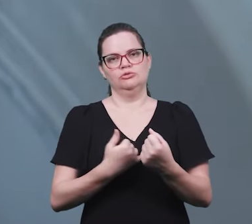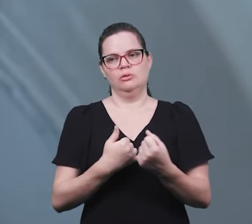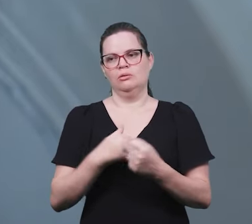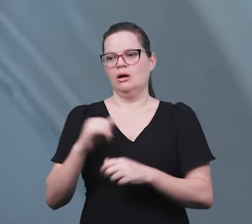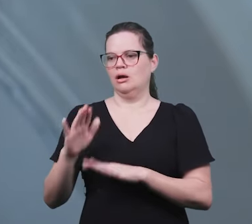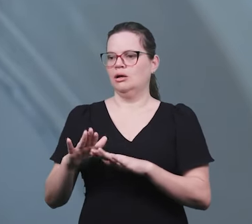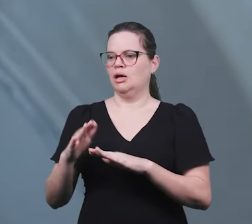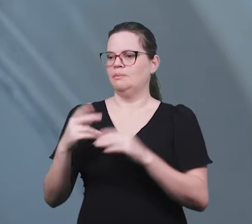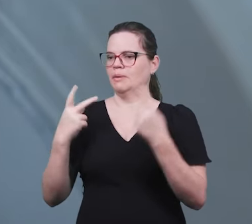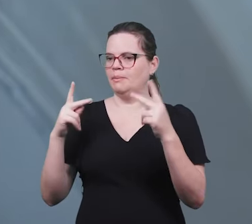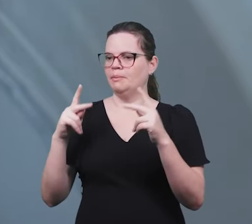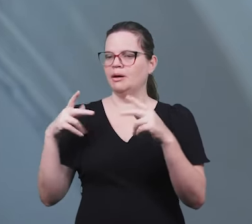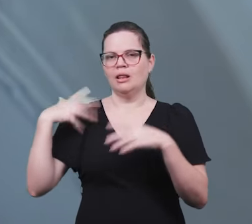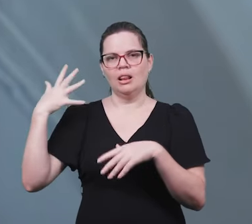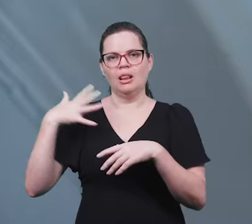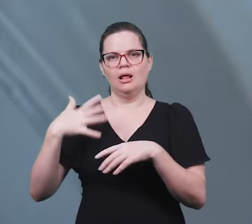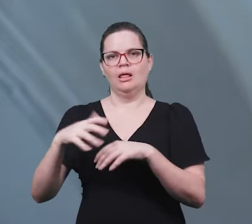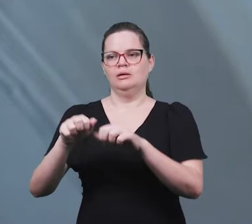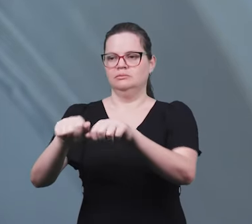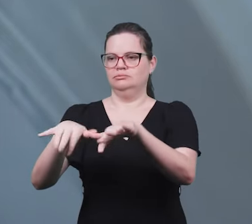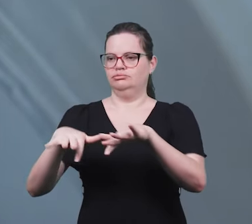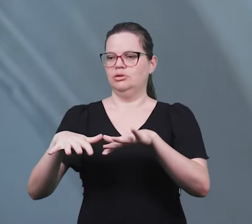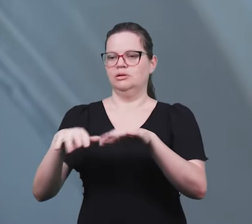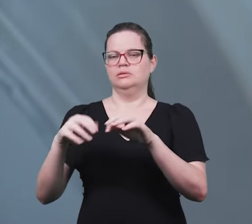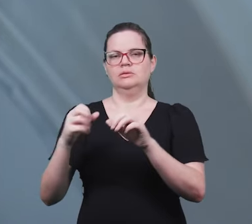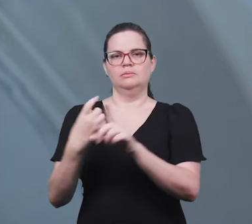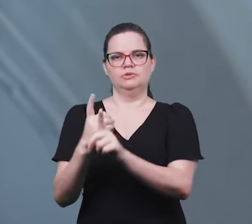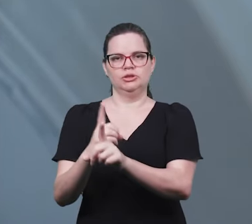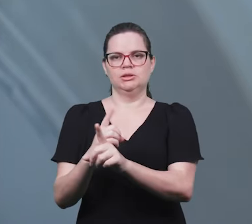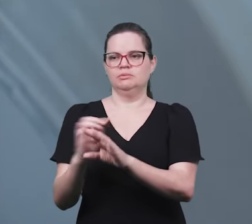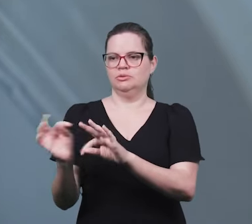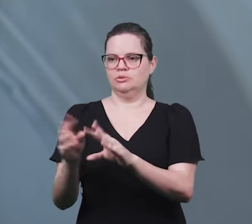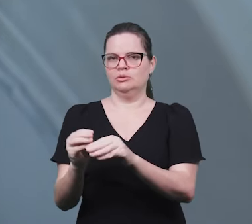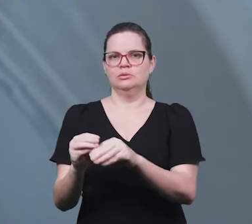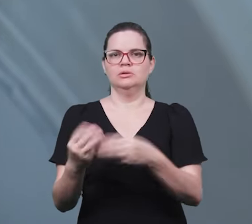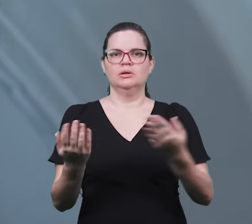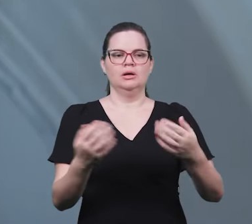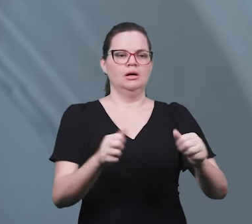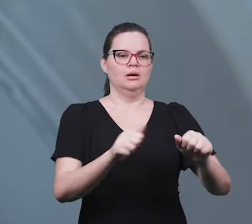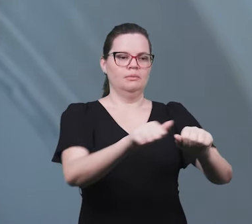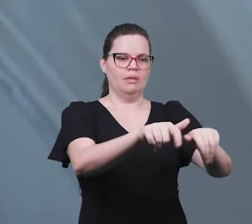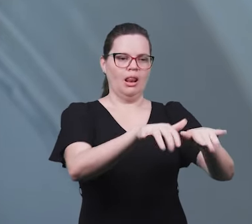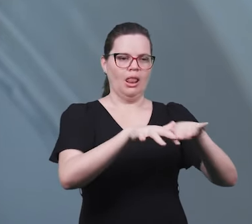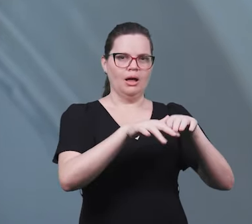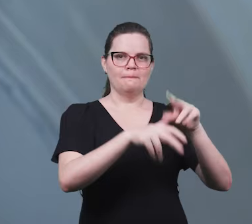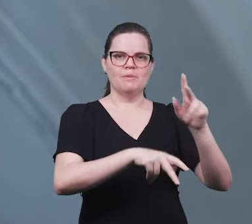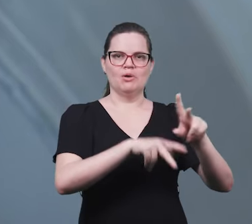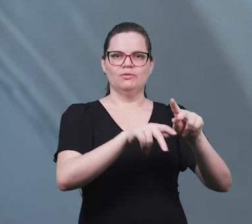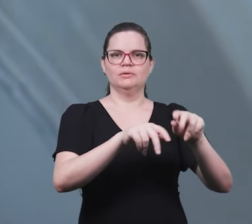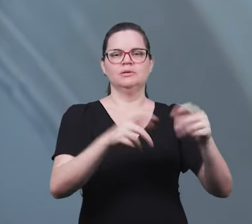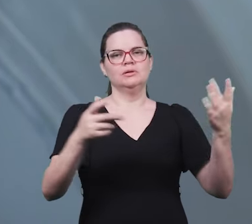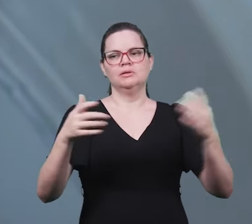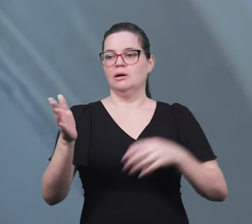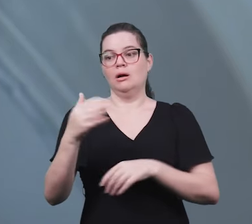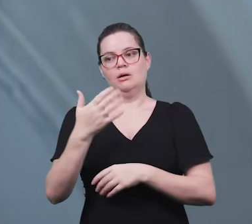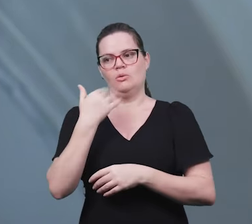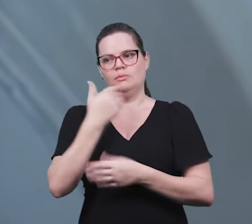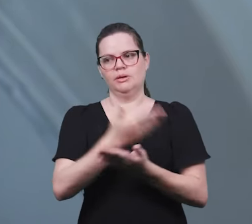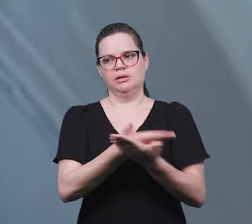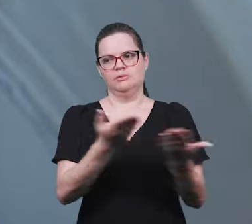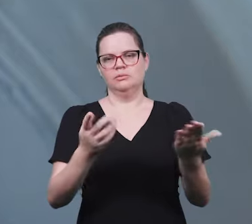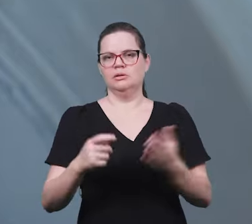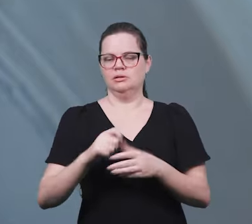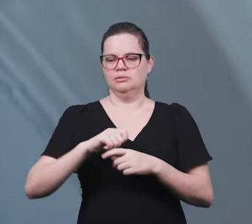servindo o povo, convoca os discípulos, divide, fala, olha, vamos alimentar o povo. E vai dividindo o pão e